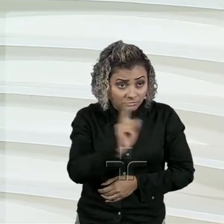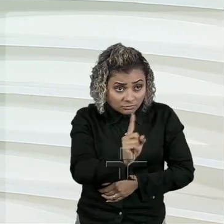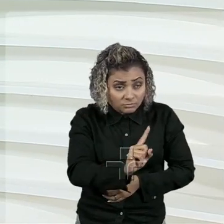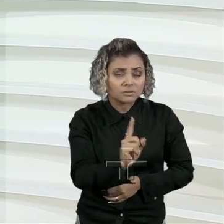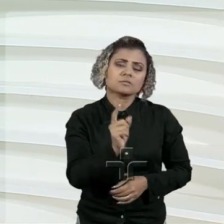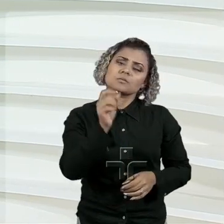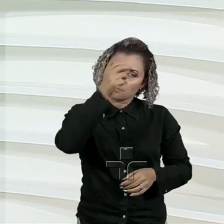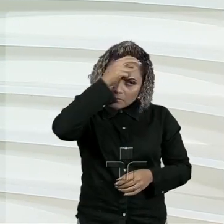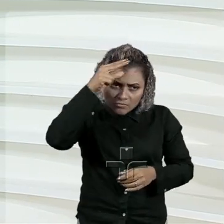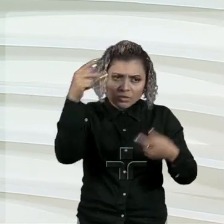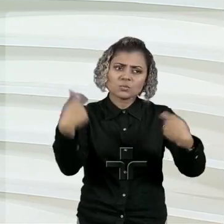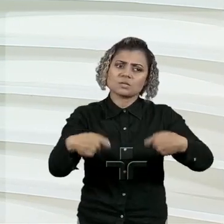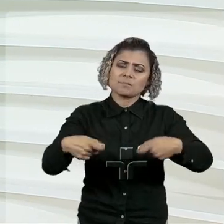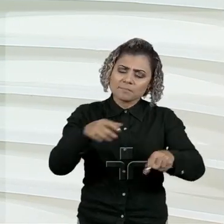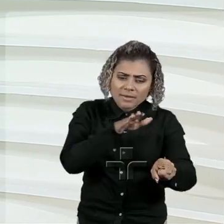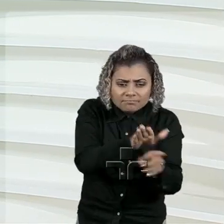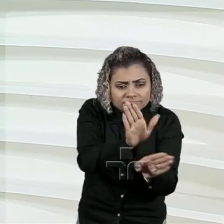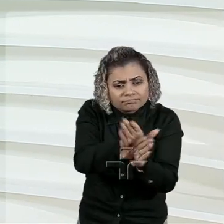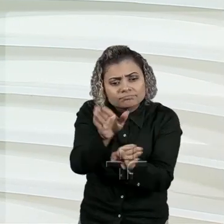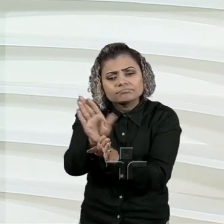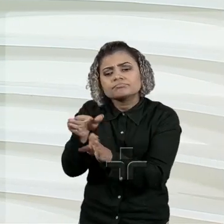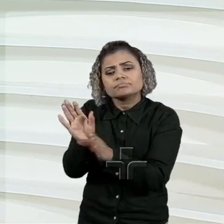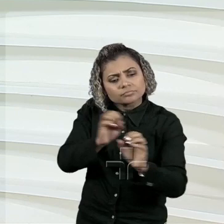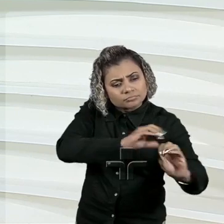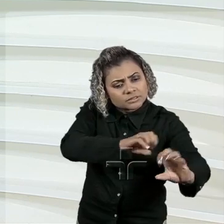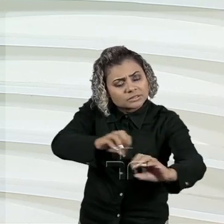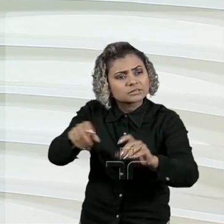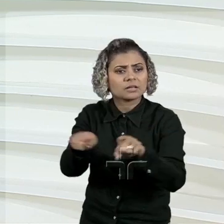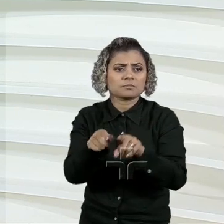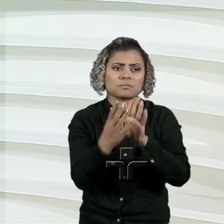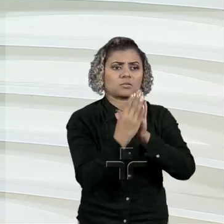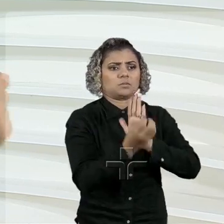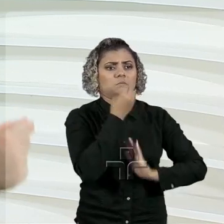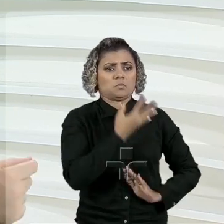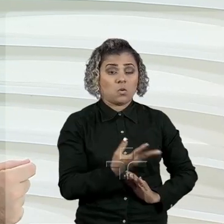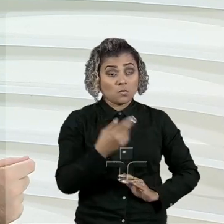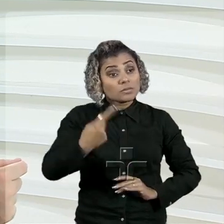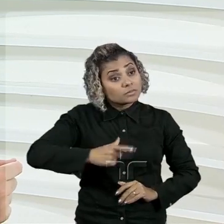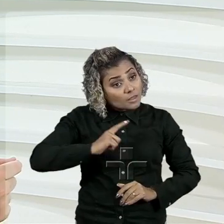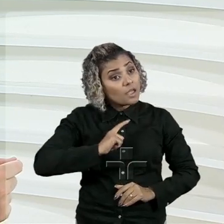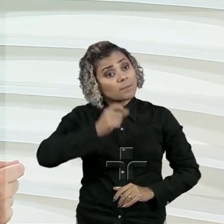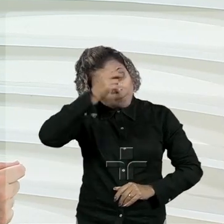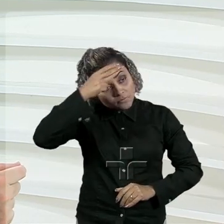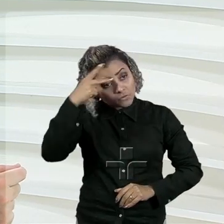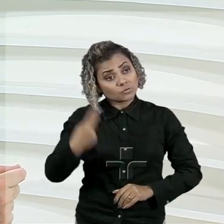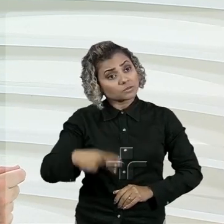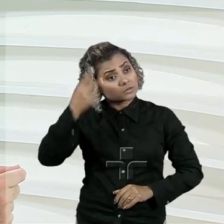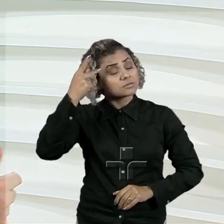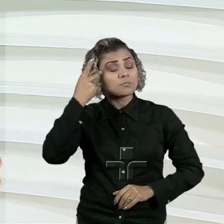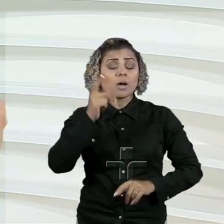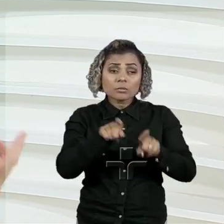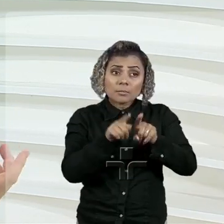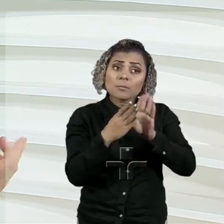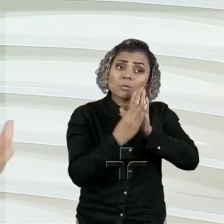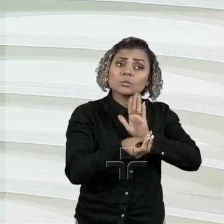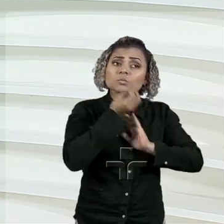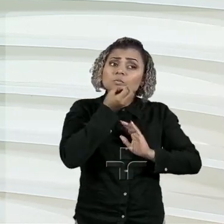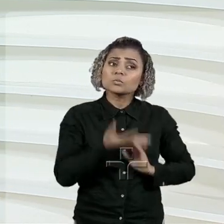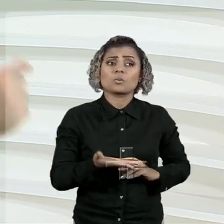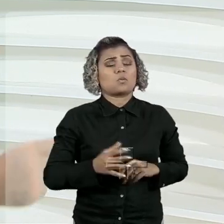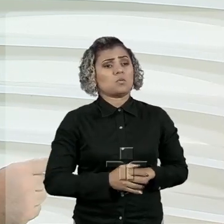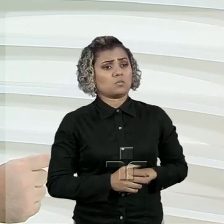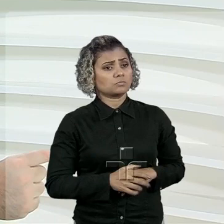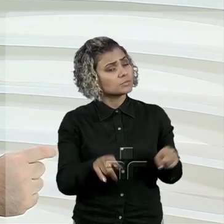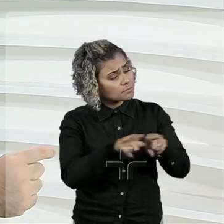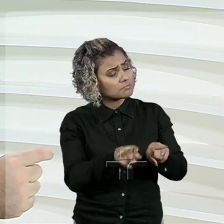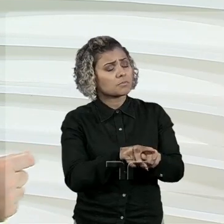também podem e devem nos ensinar em muitas coisas boas. Temos municípios fazendo grandes trabalhos aqui dentro do Estado de São Paulo ou em outros lugares,